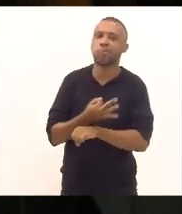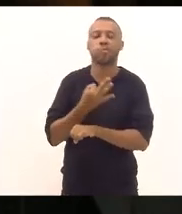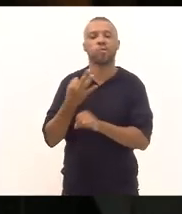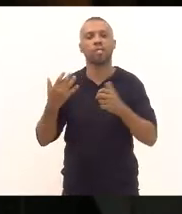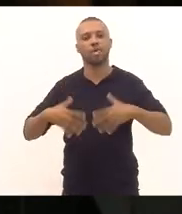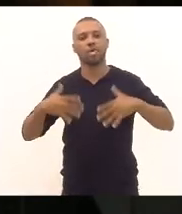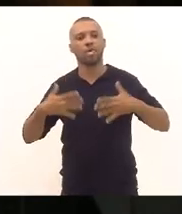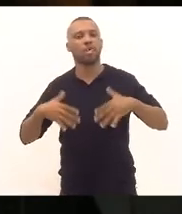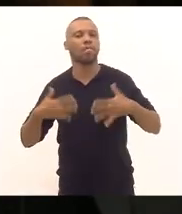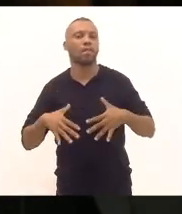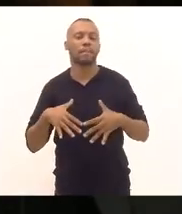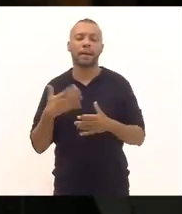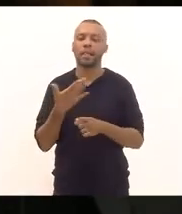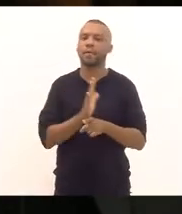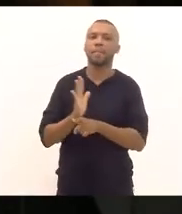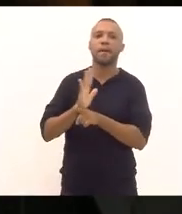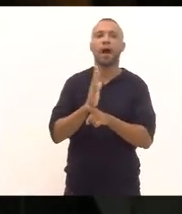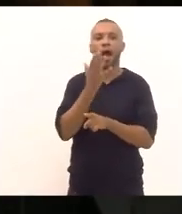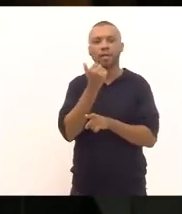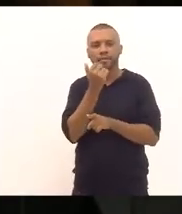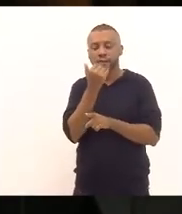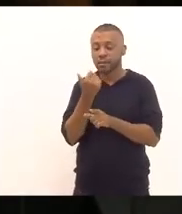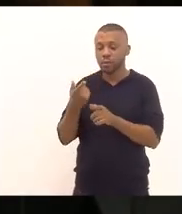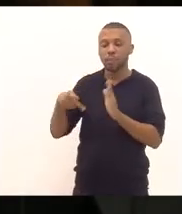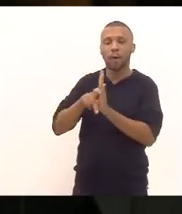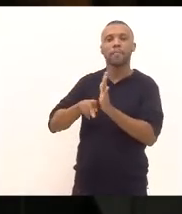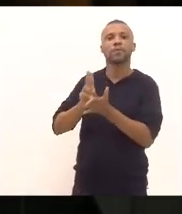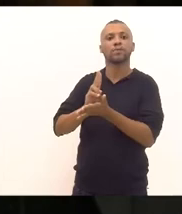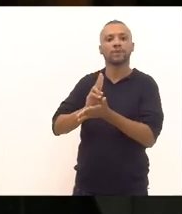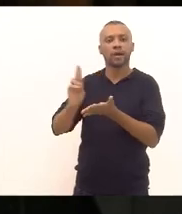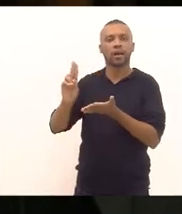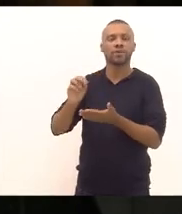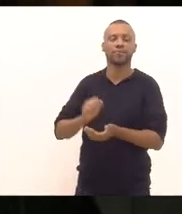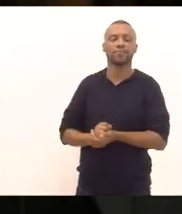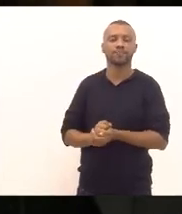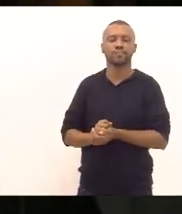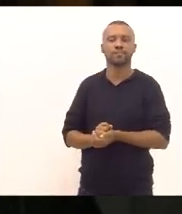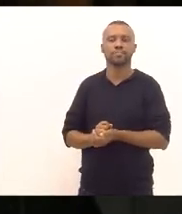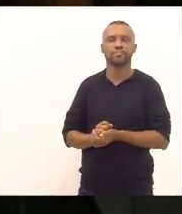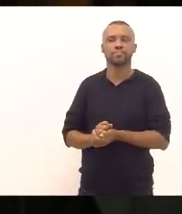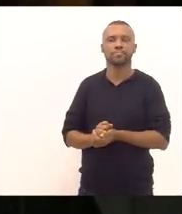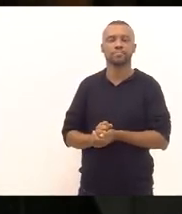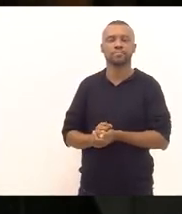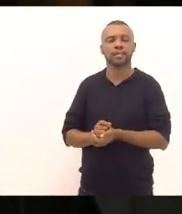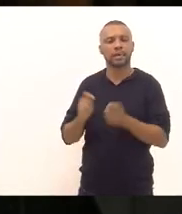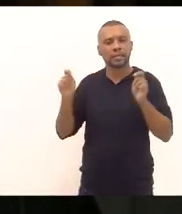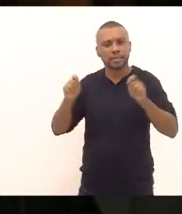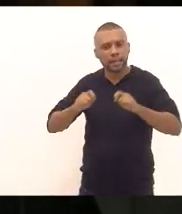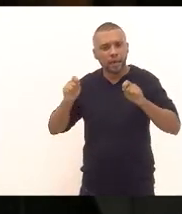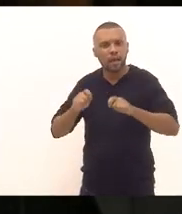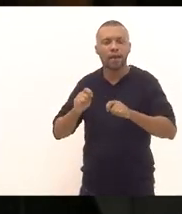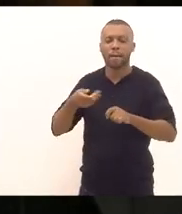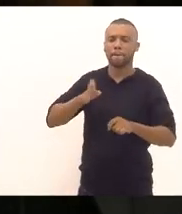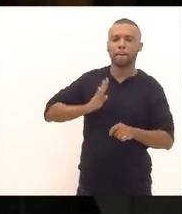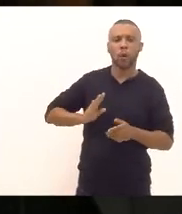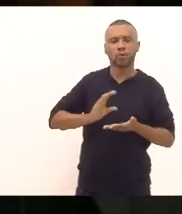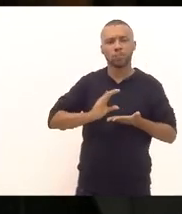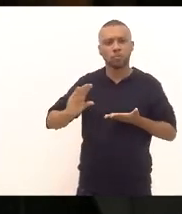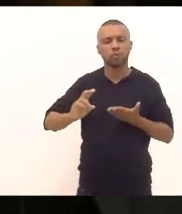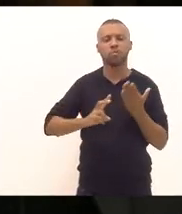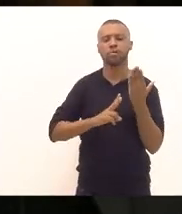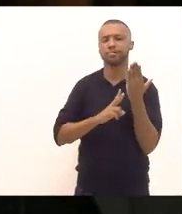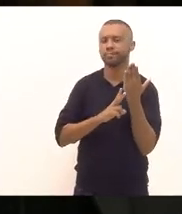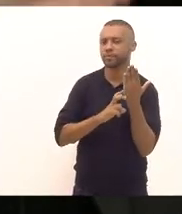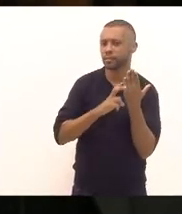conta da demanda por alimentação Universitária né Para dar conta do pagamento de bolsas de iniciação científica